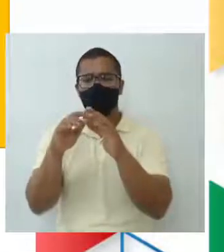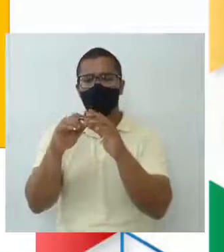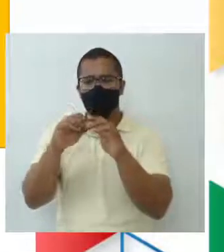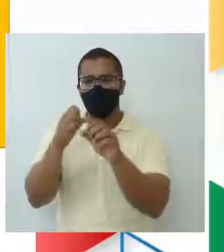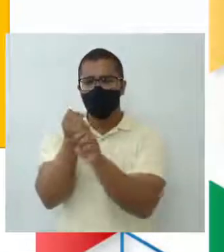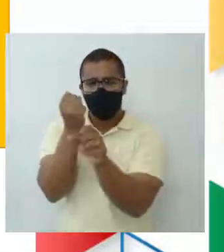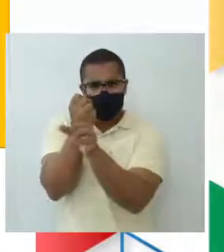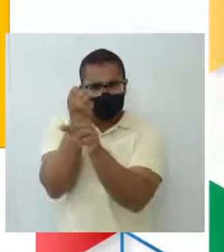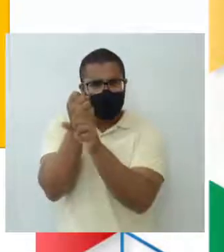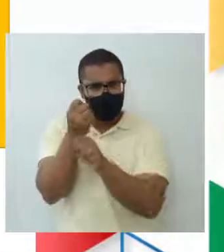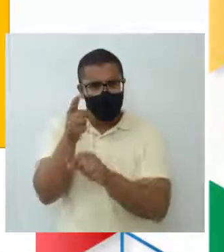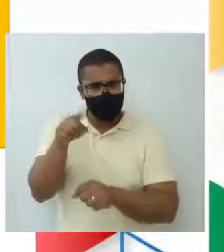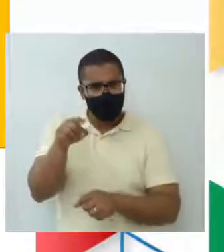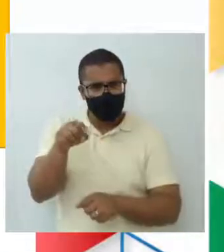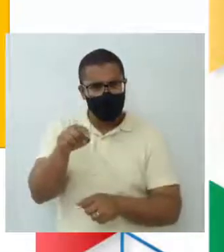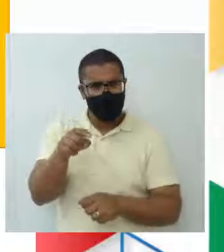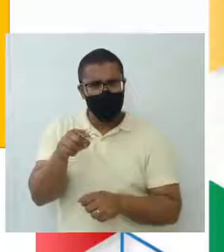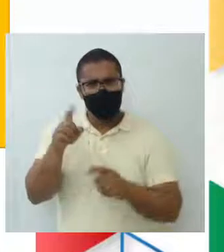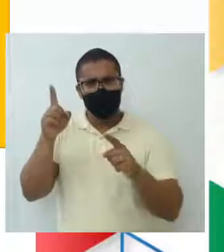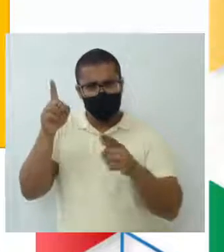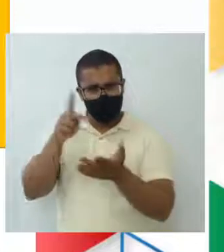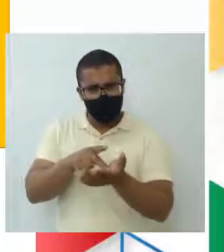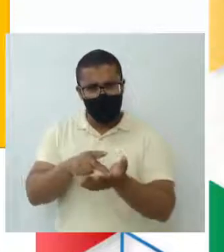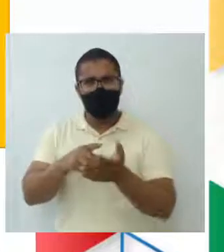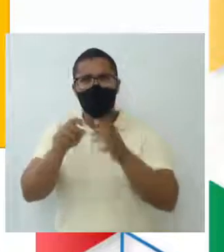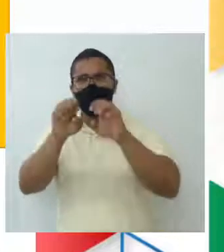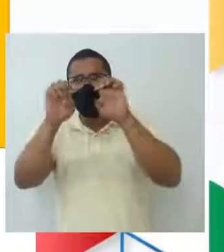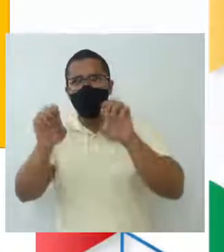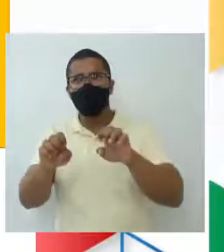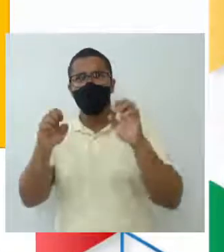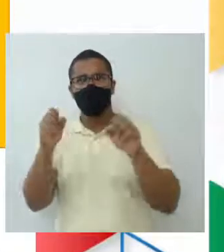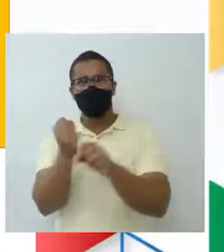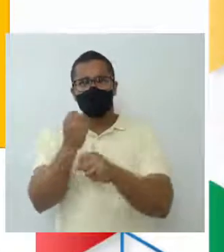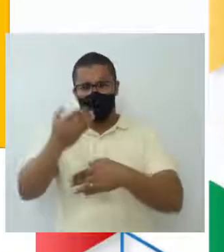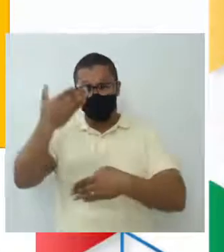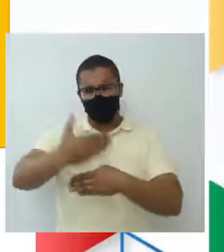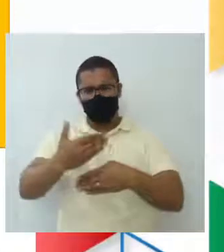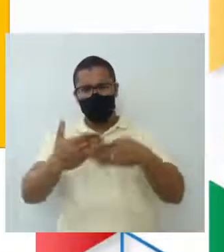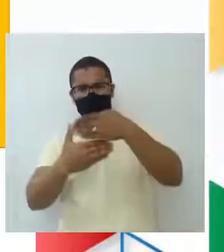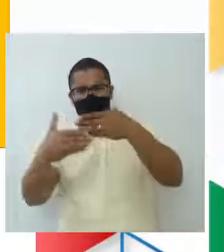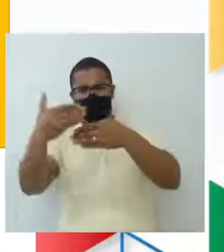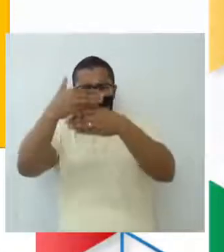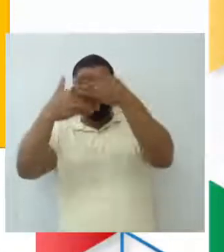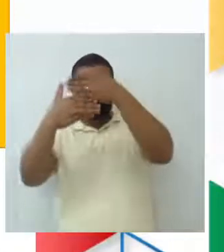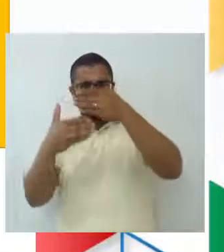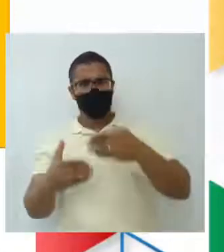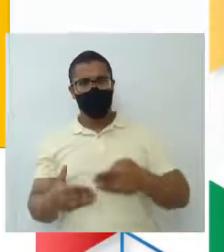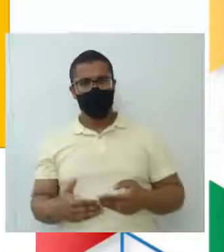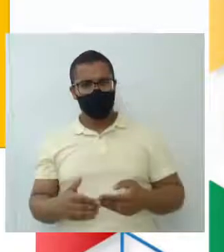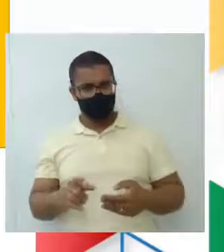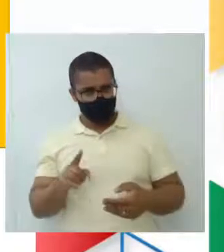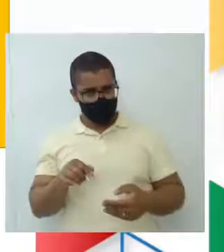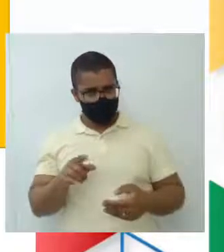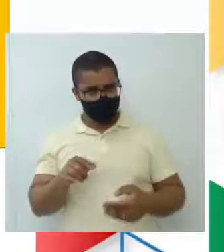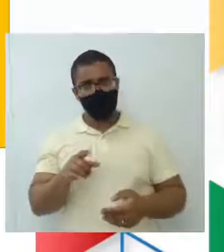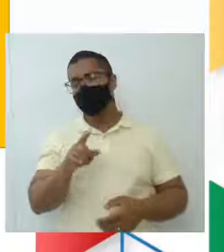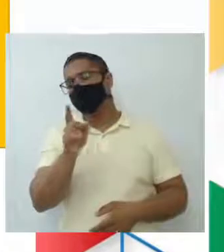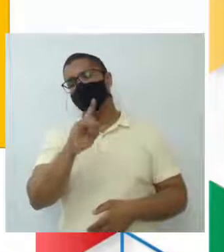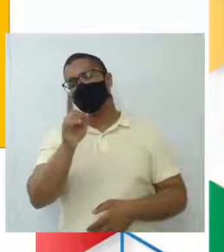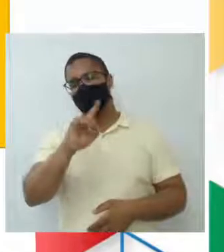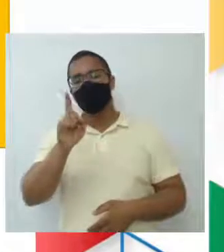a casa, certo? A capela, a estrutura de tijolos, e sim restaurar a visão,